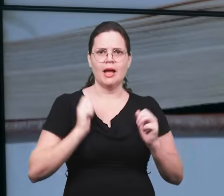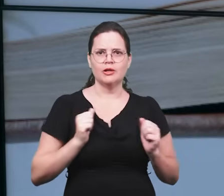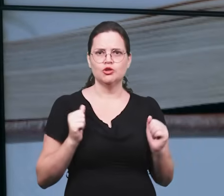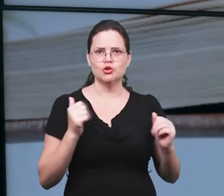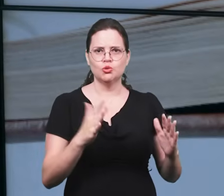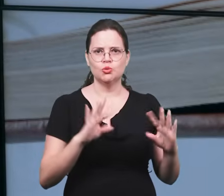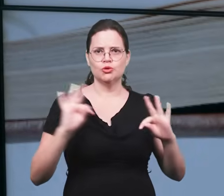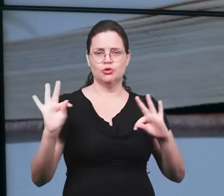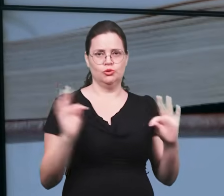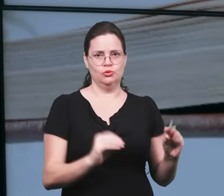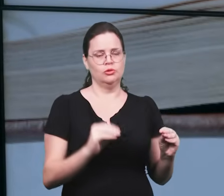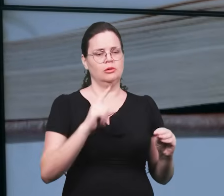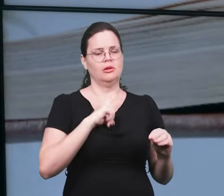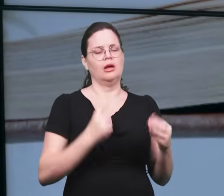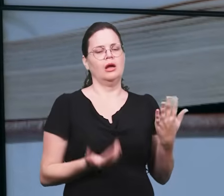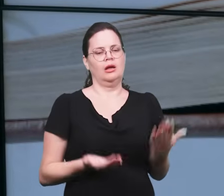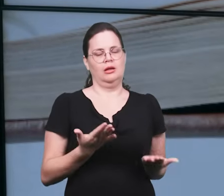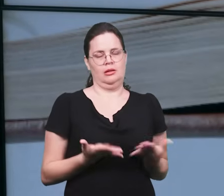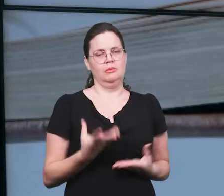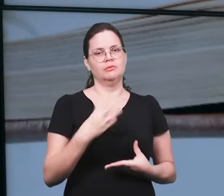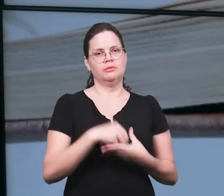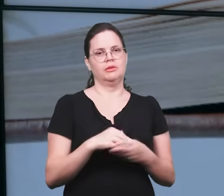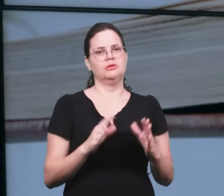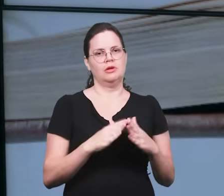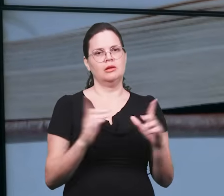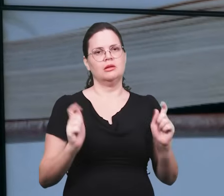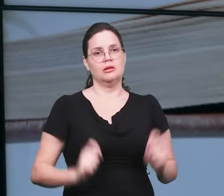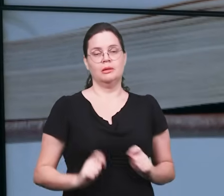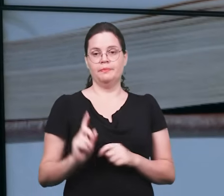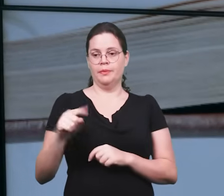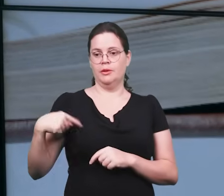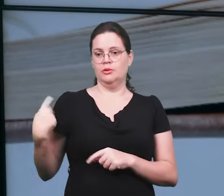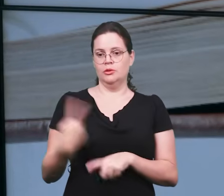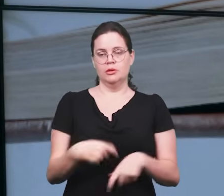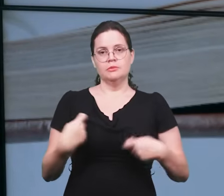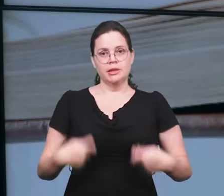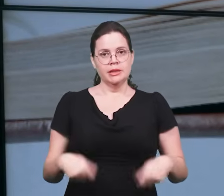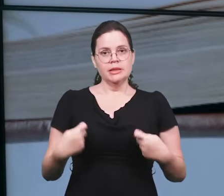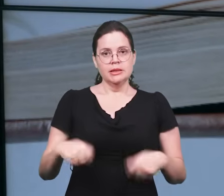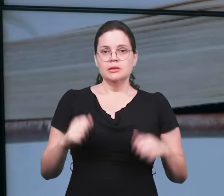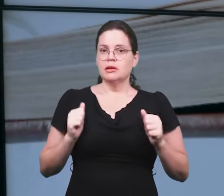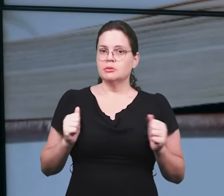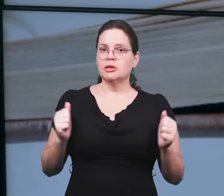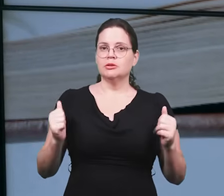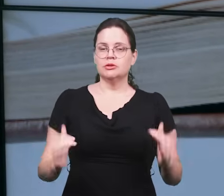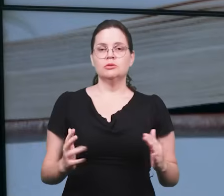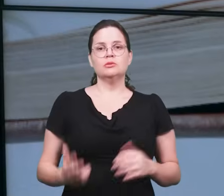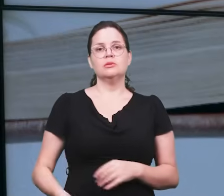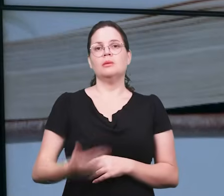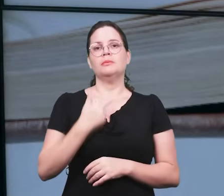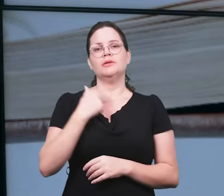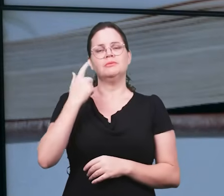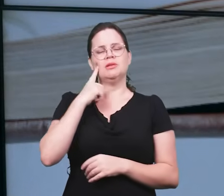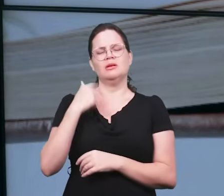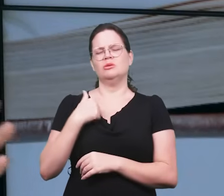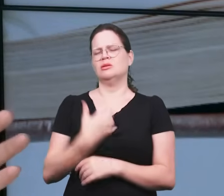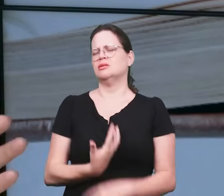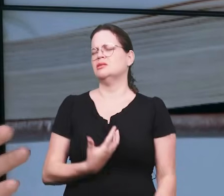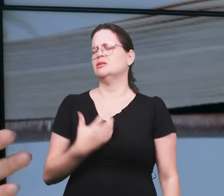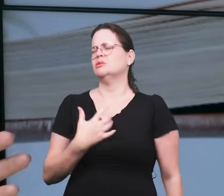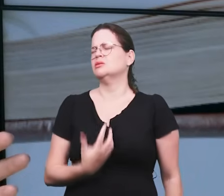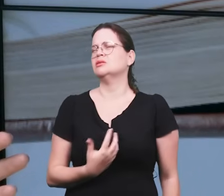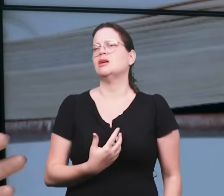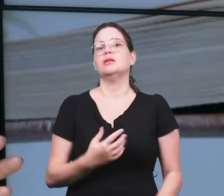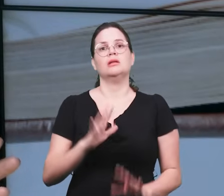o equilíbrio dentro do seu lar. Nós precisamos ter essa iniciativa. Nós não podemos achar que nós estamos cansadas. Nós